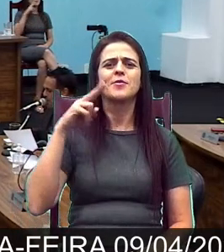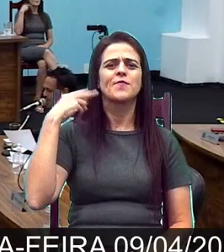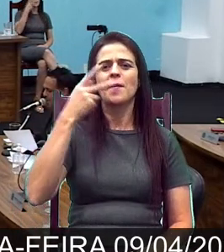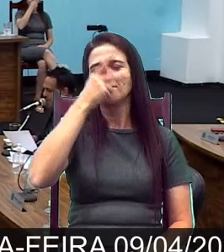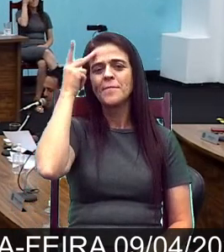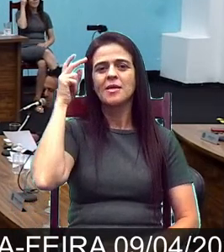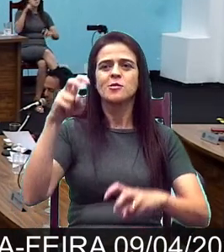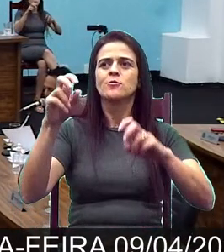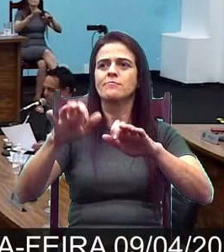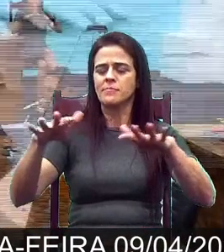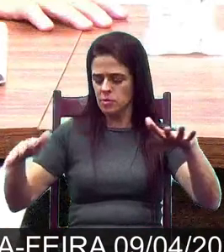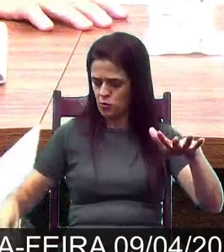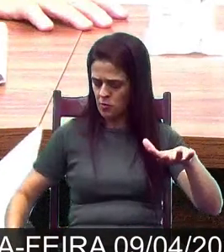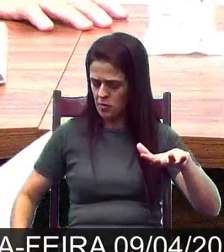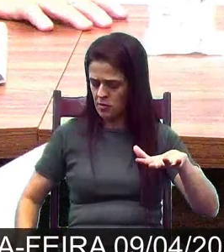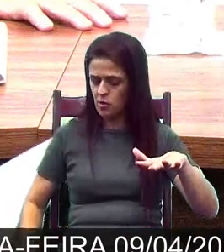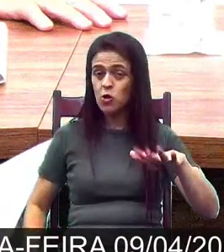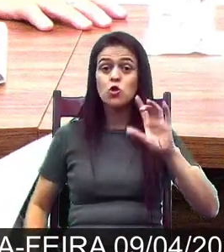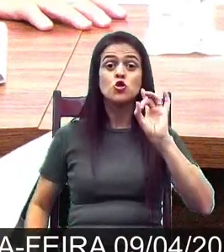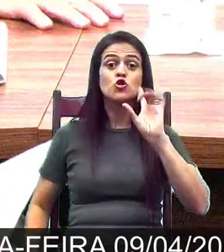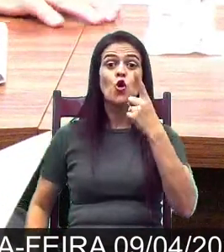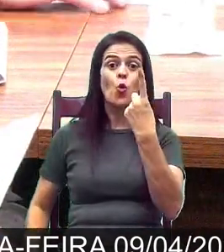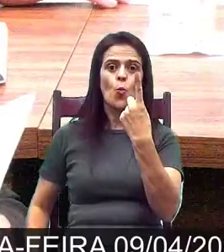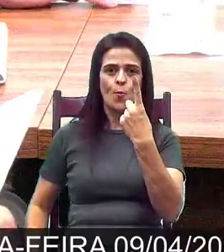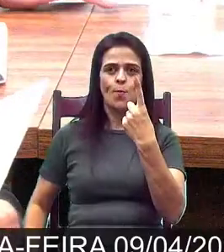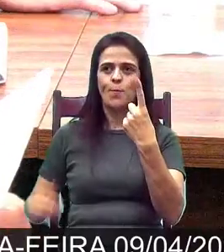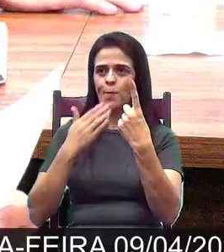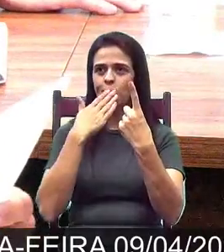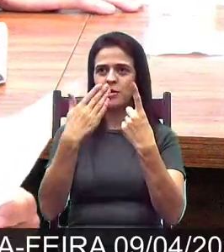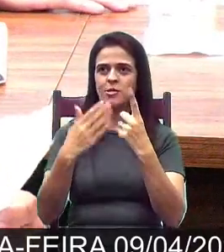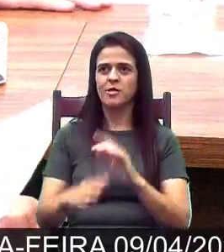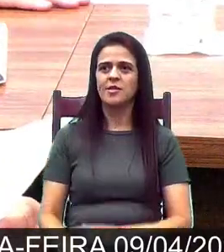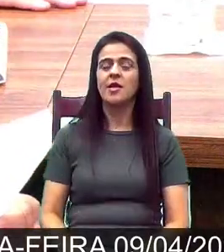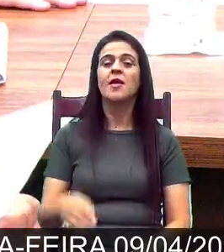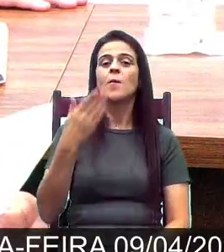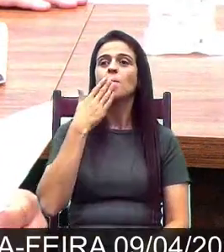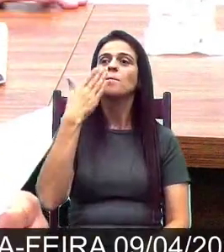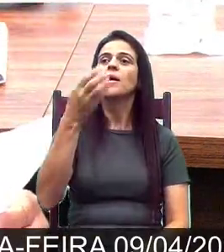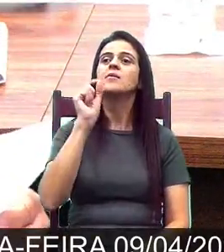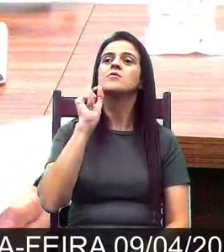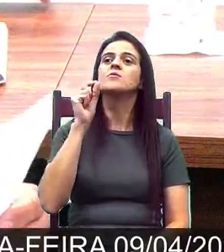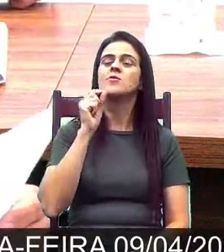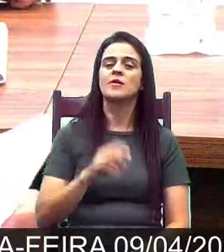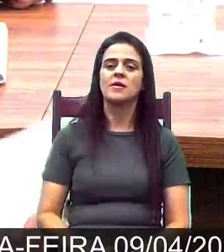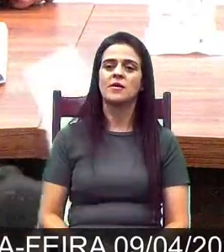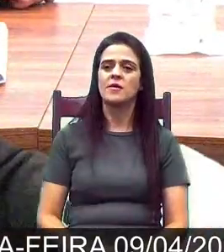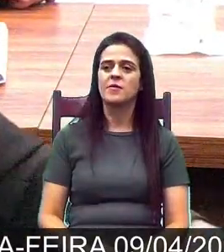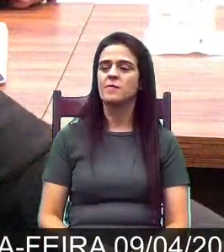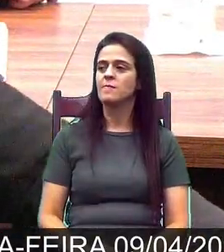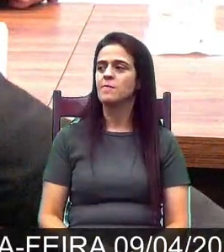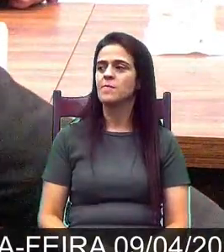público presente. Eu tenho apenas uma indicação. Eu quero endereçar